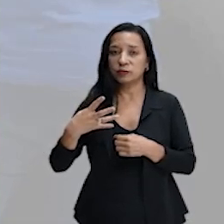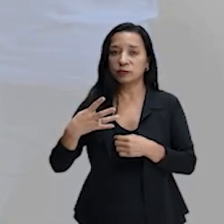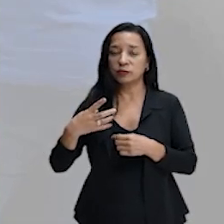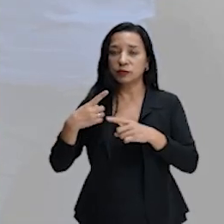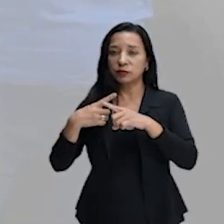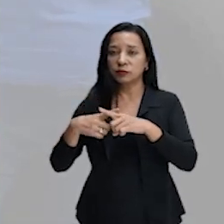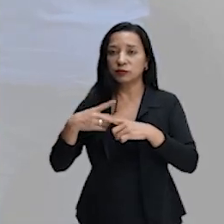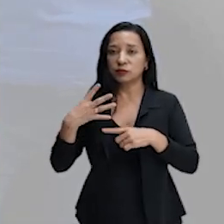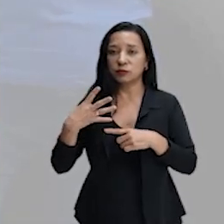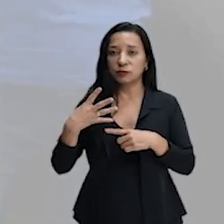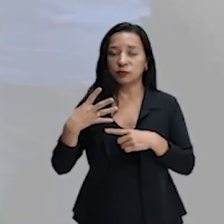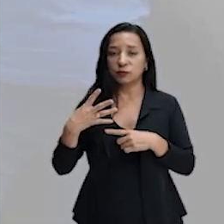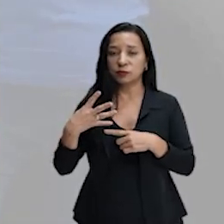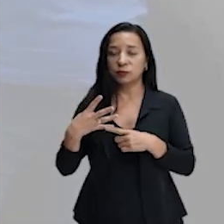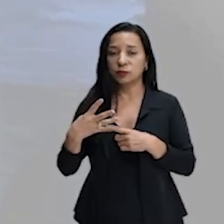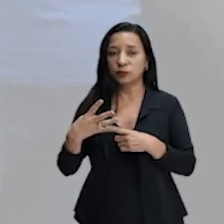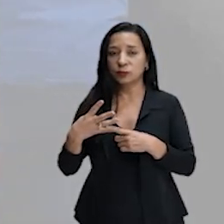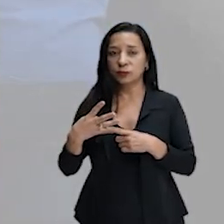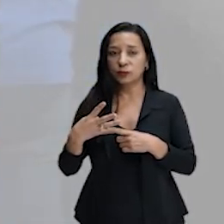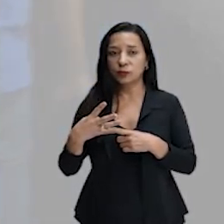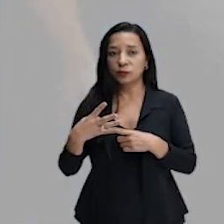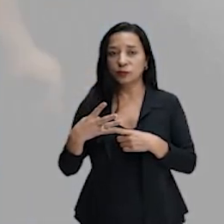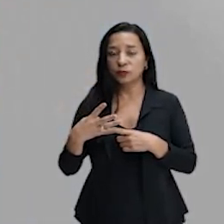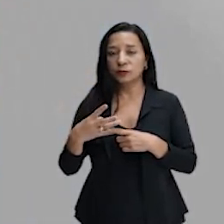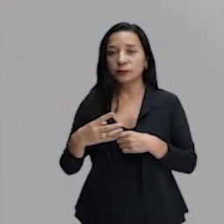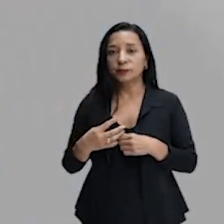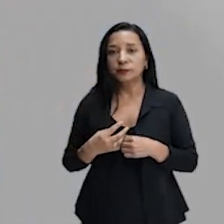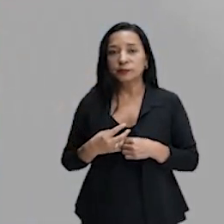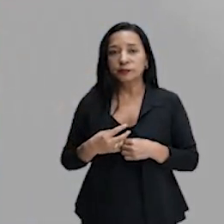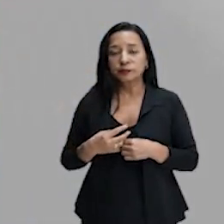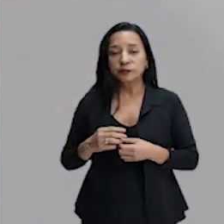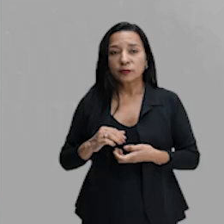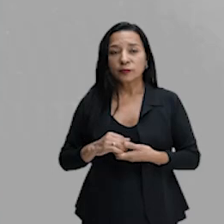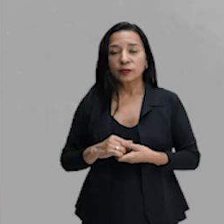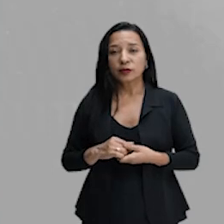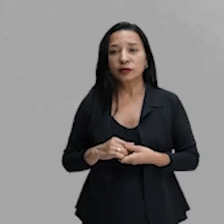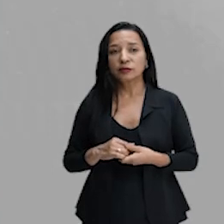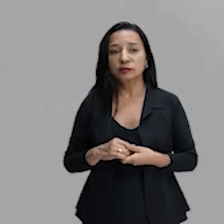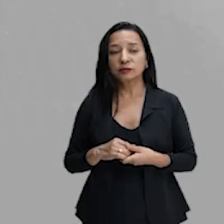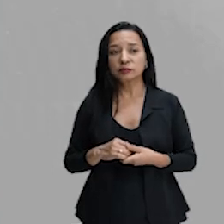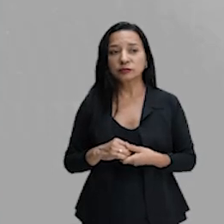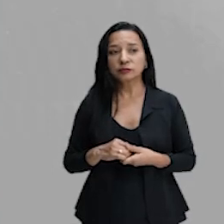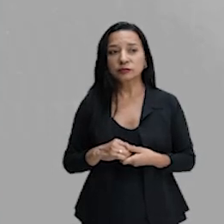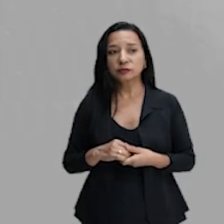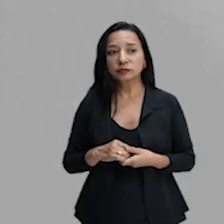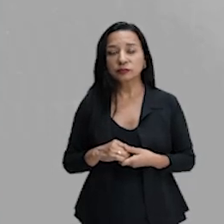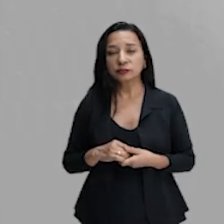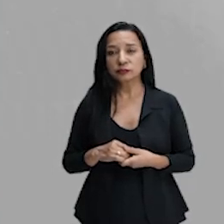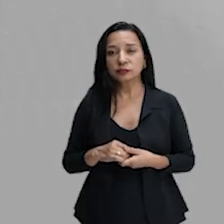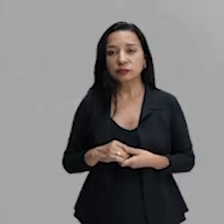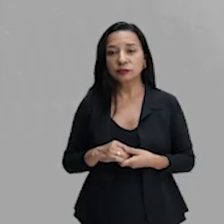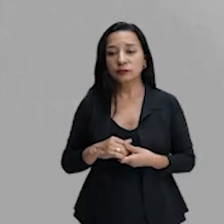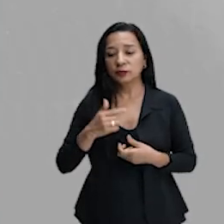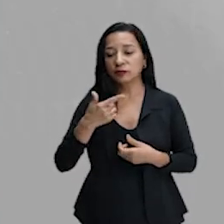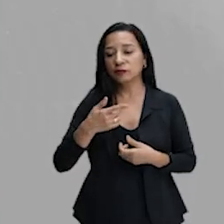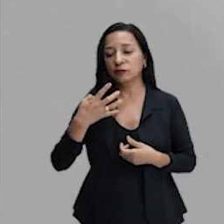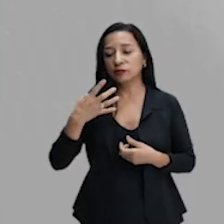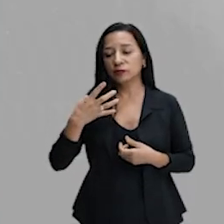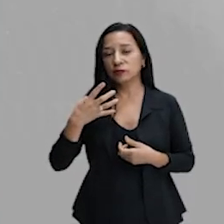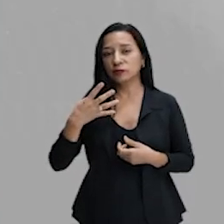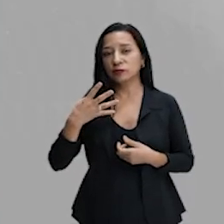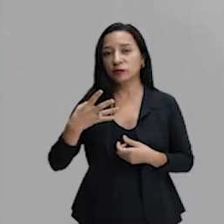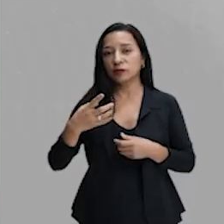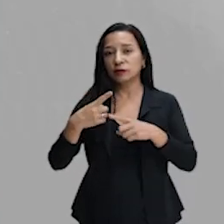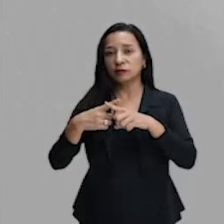x 4 isso vamos fazer a continha aqui do 24 x 4